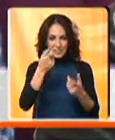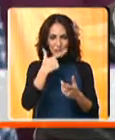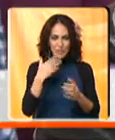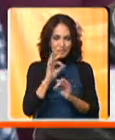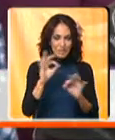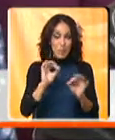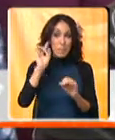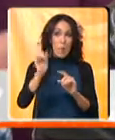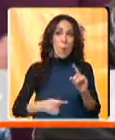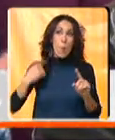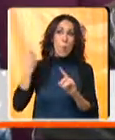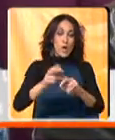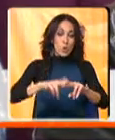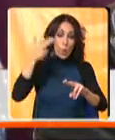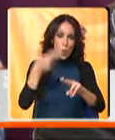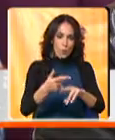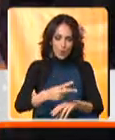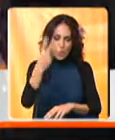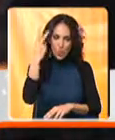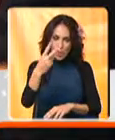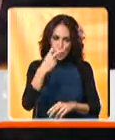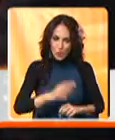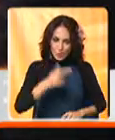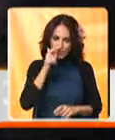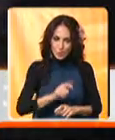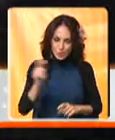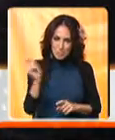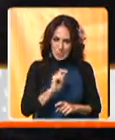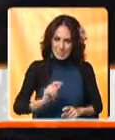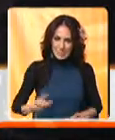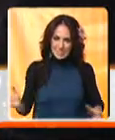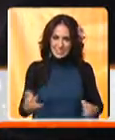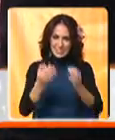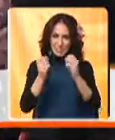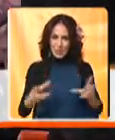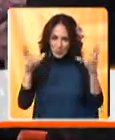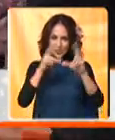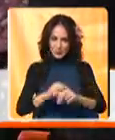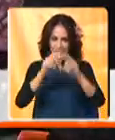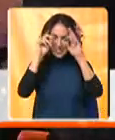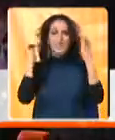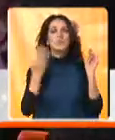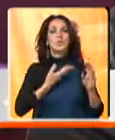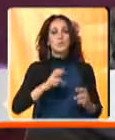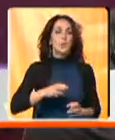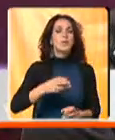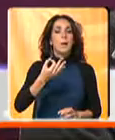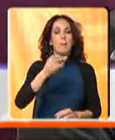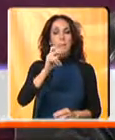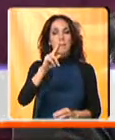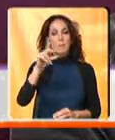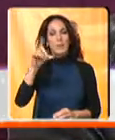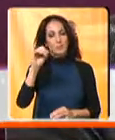para o ano, atenção, vão ser a dobrar, porque vamos ter dois casos em cada mês. Esta é uma grande novidade que foi dada aqui pelo Dr. Paulo Maló